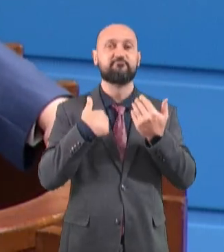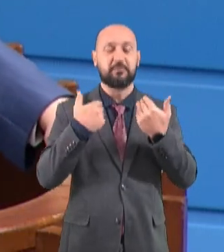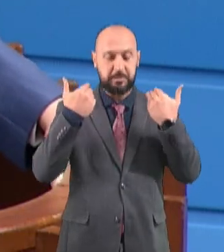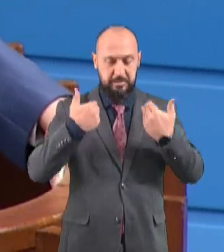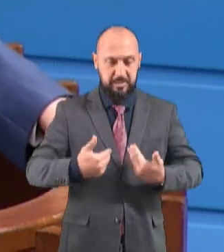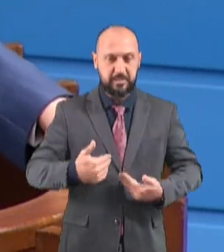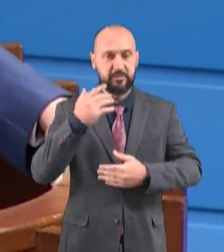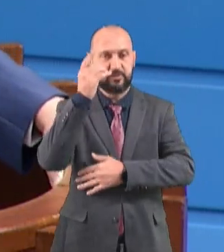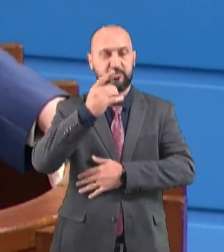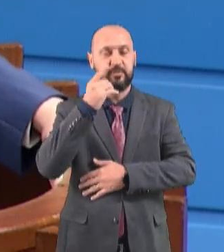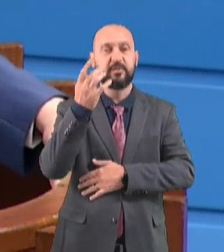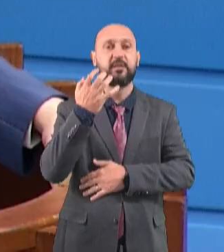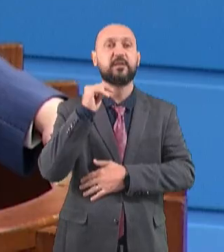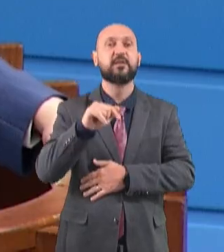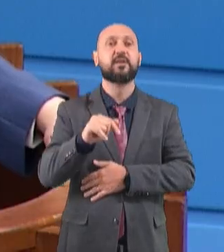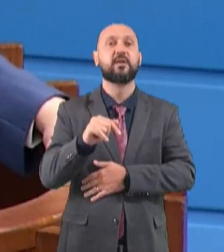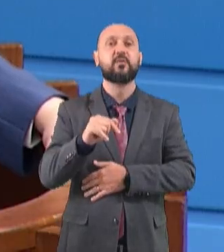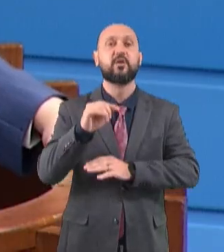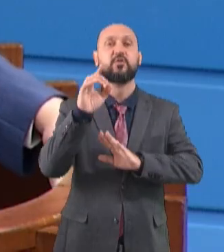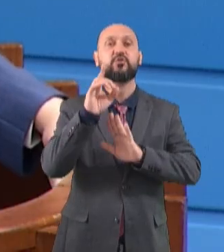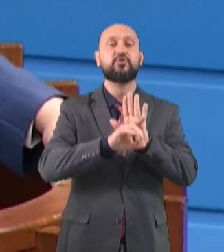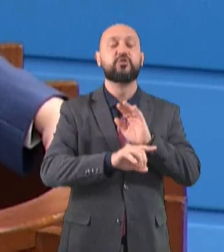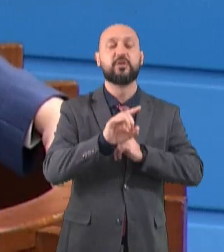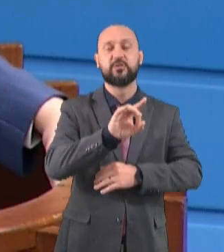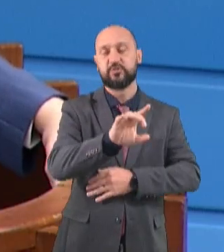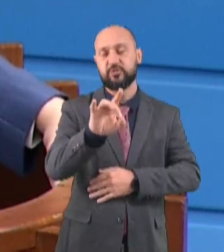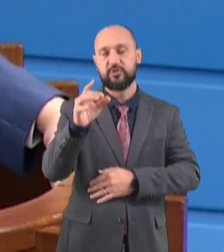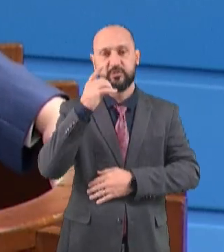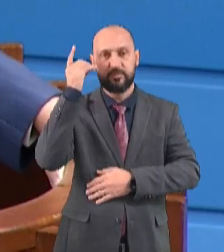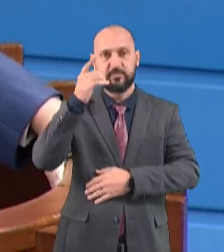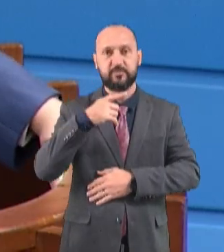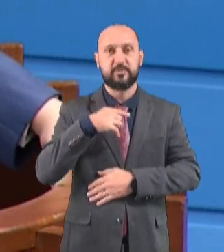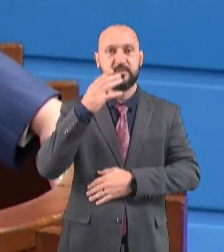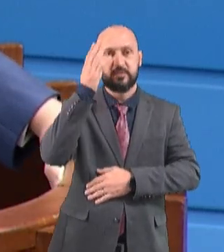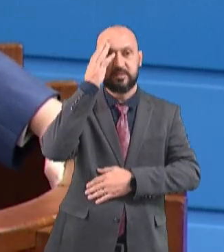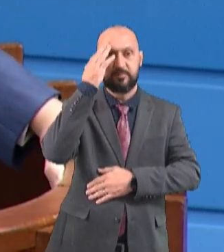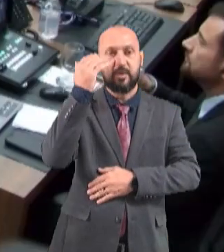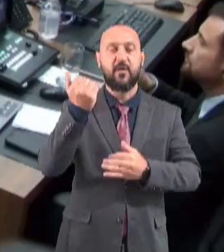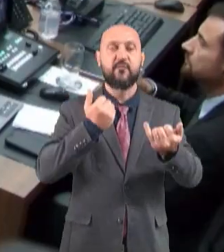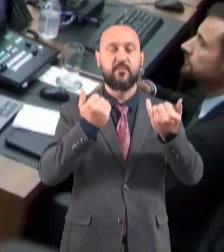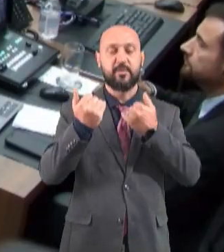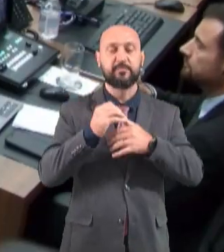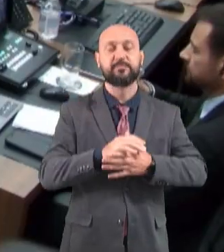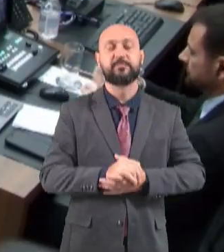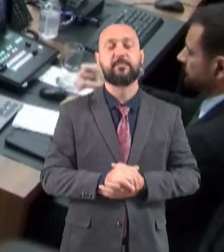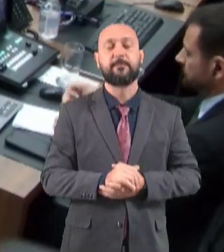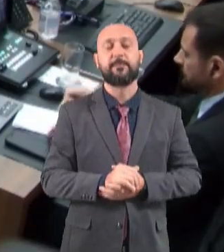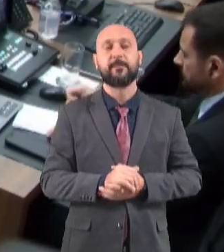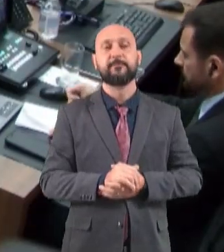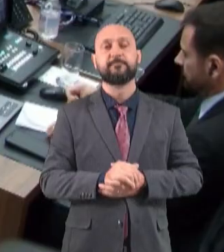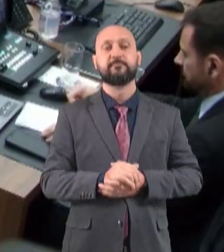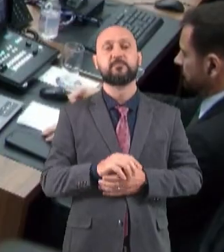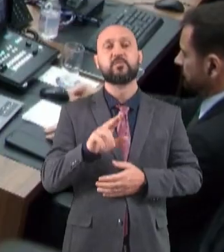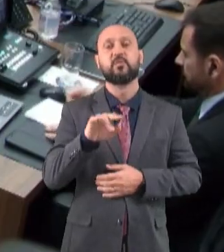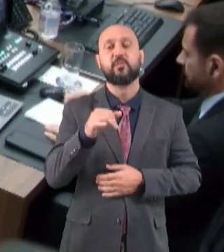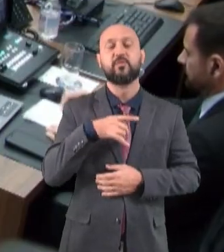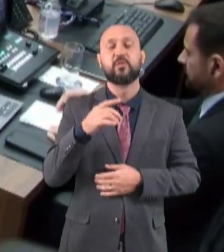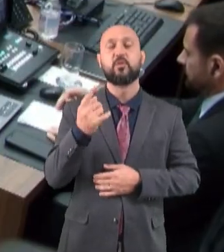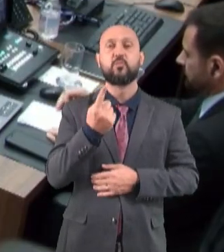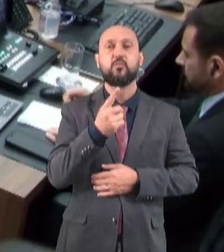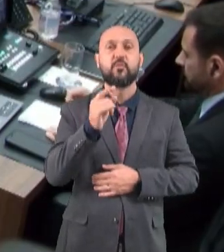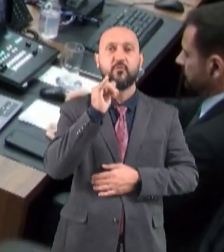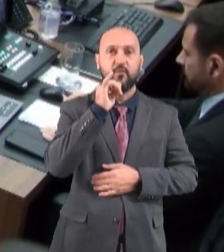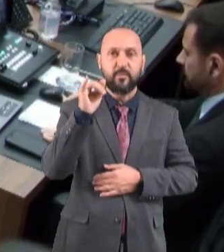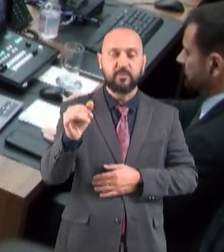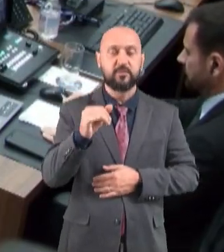desse parlamentar, que quer aquilo que é direito de cada parlamentar, ter o acesso à informação, mas eu vou dar para eles uma